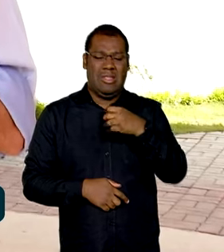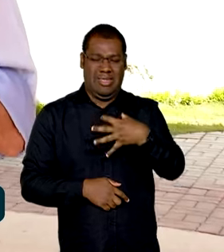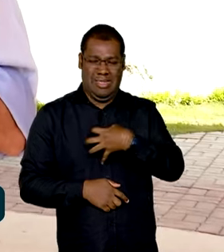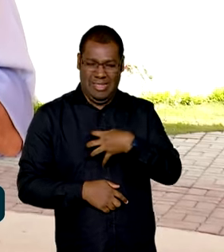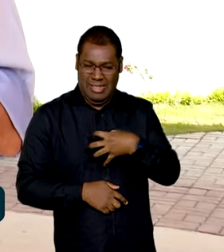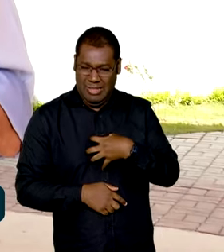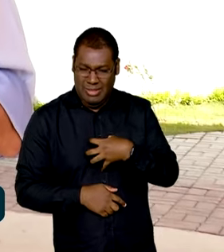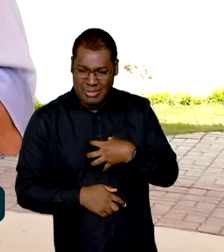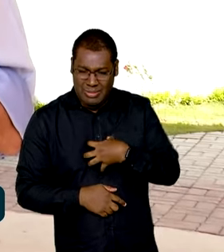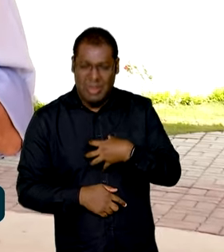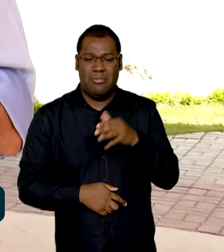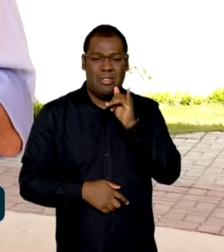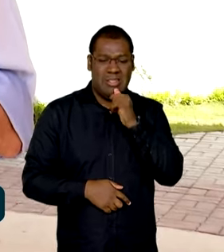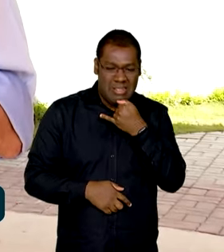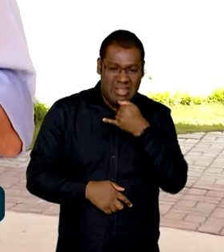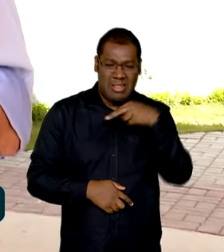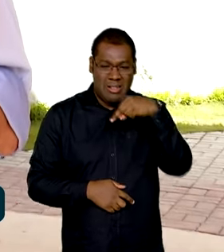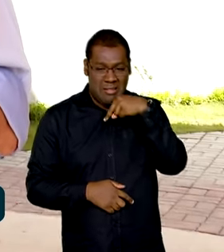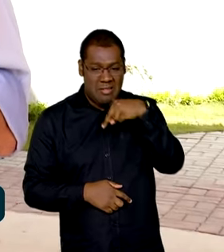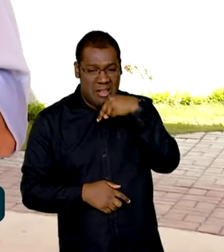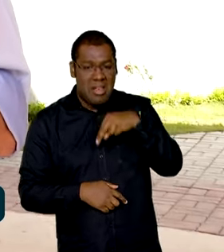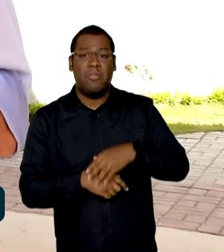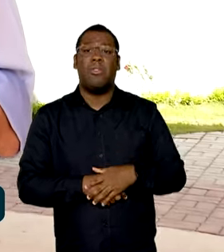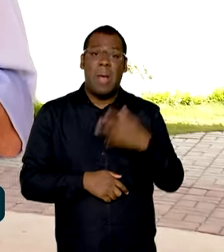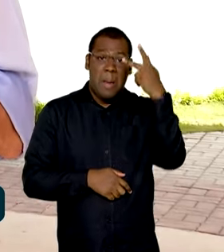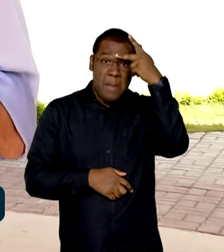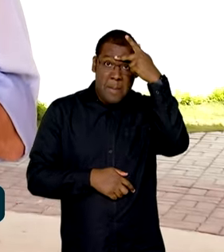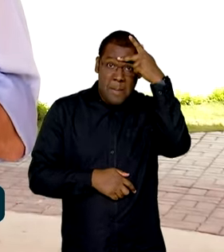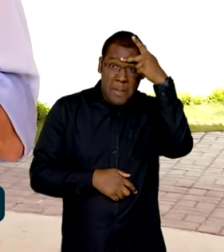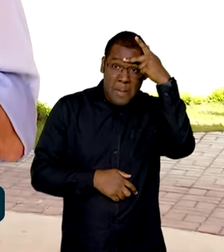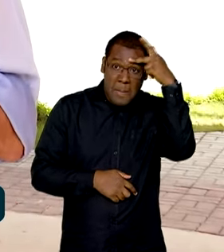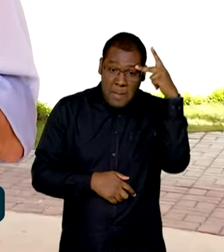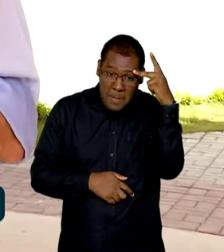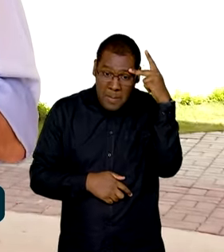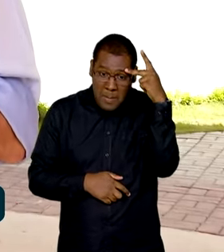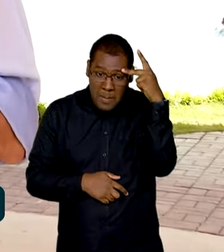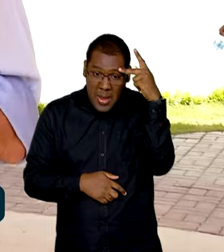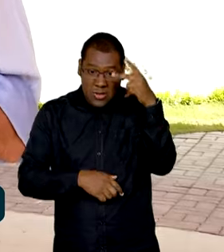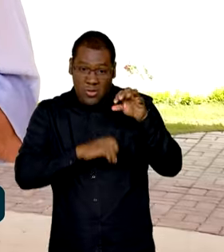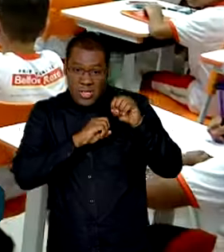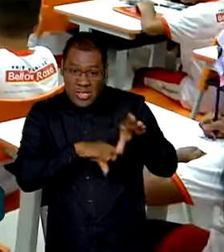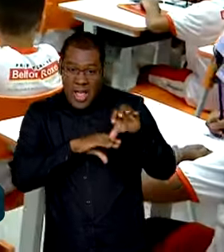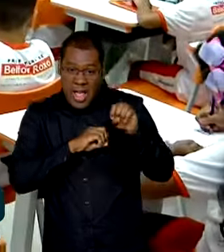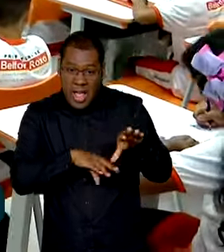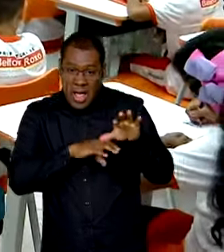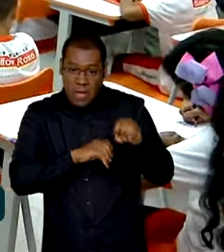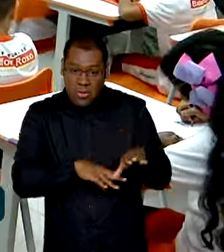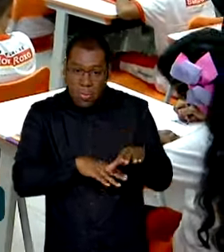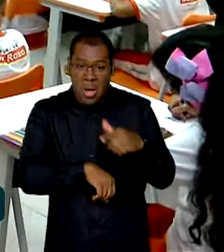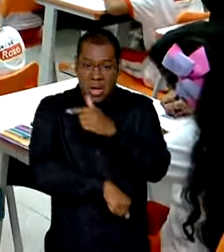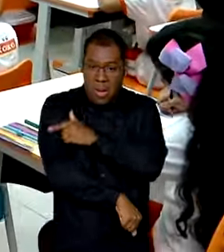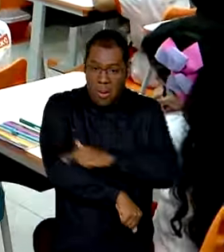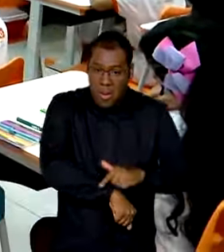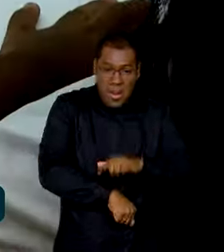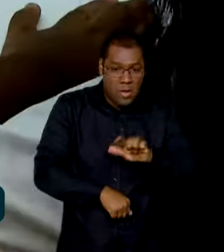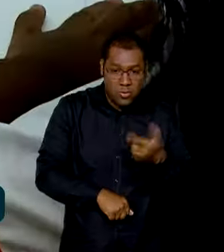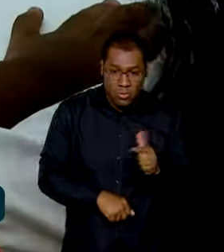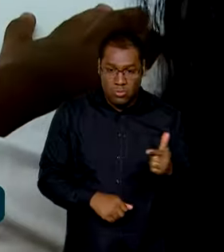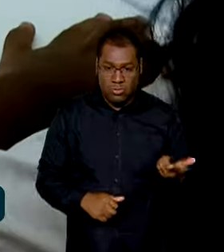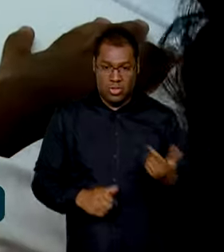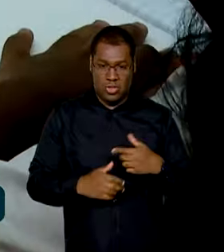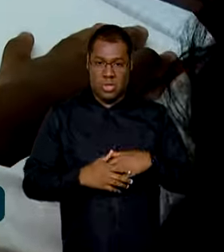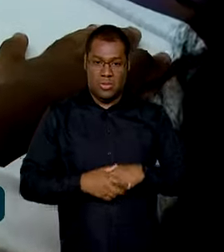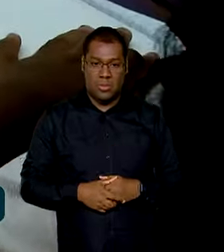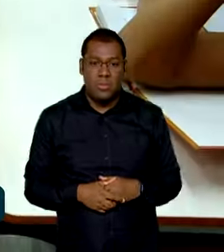nas redes sociais. Faltava o mais básico, educação, no melhor sentido da palavra. E aqui se tratava um pouco disso, dar